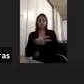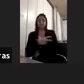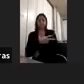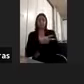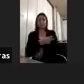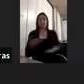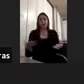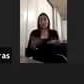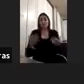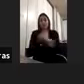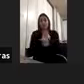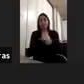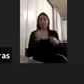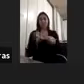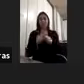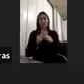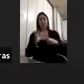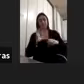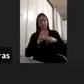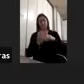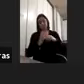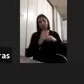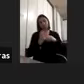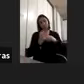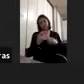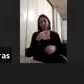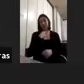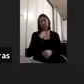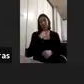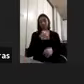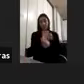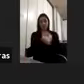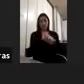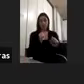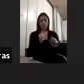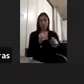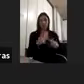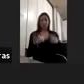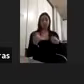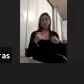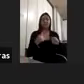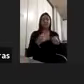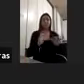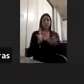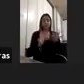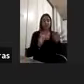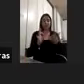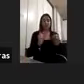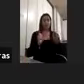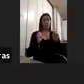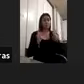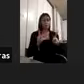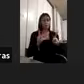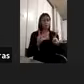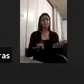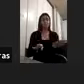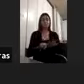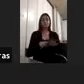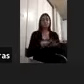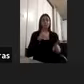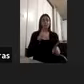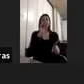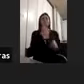imediato pela pandemia, né? Aquilo que todo mundo sabe. E aí, nesse exame, também ele descobriu uma nova lesão,